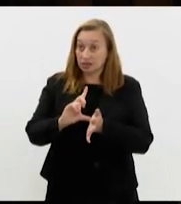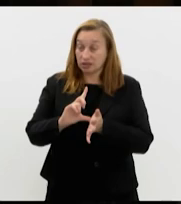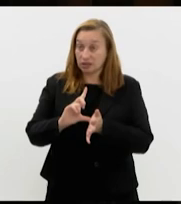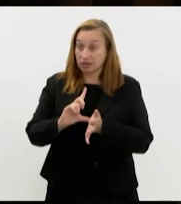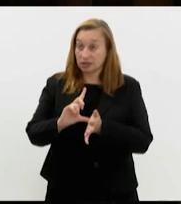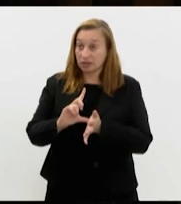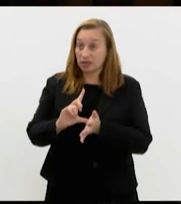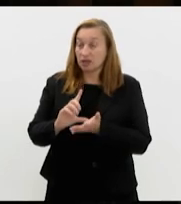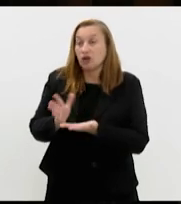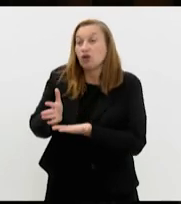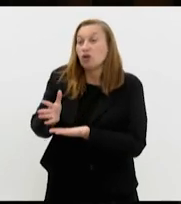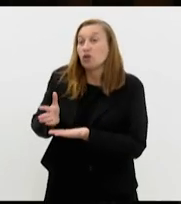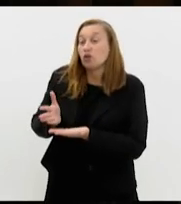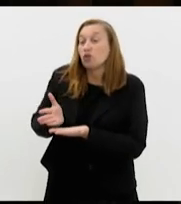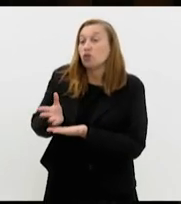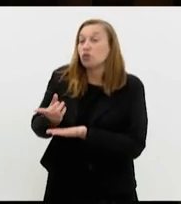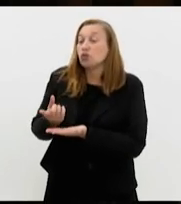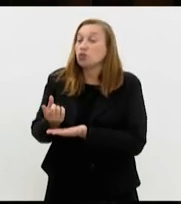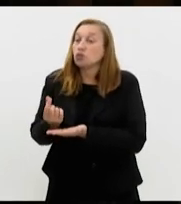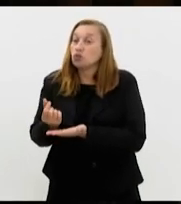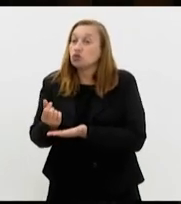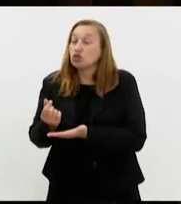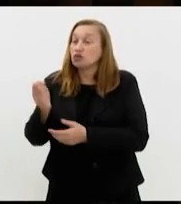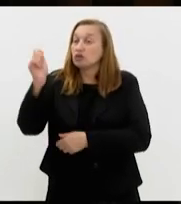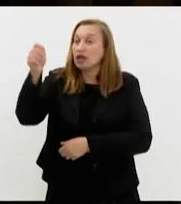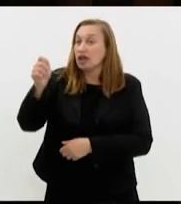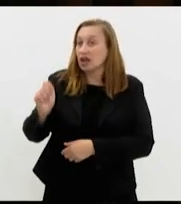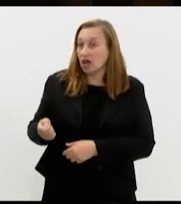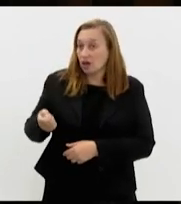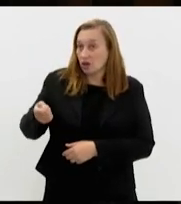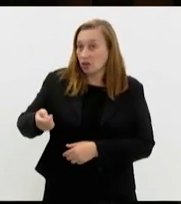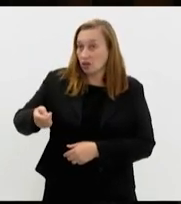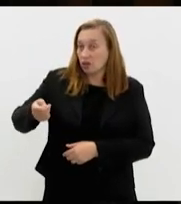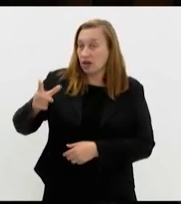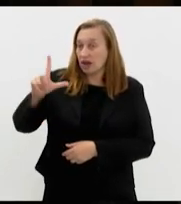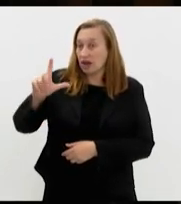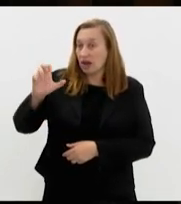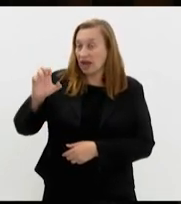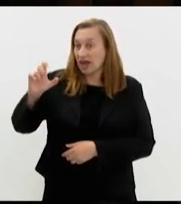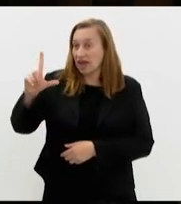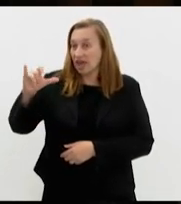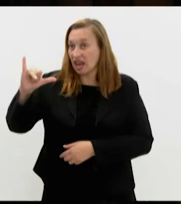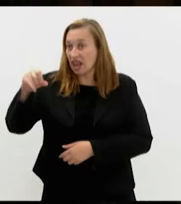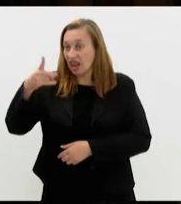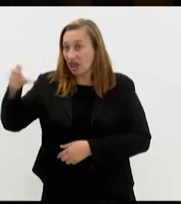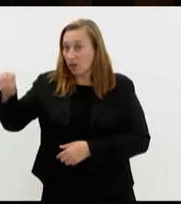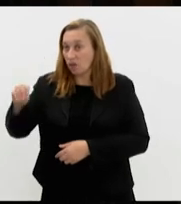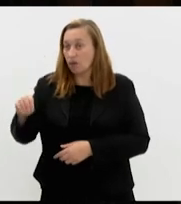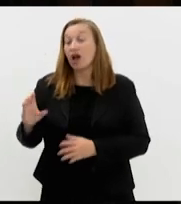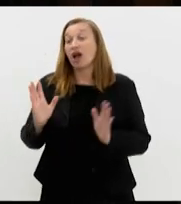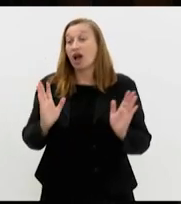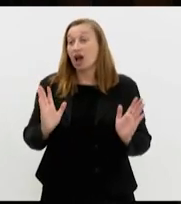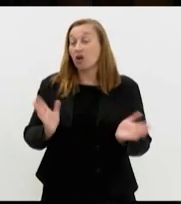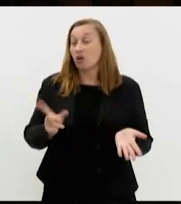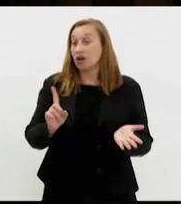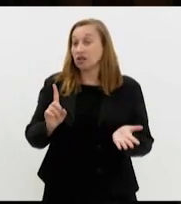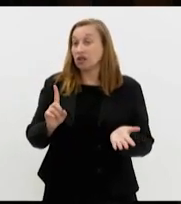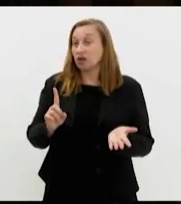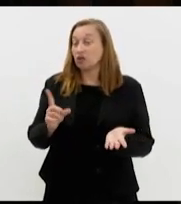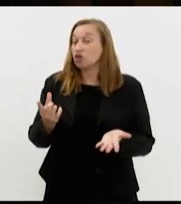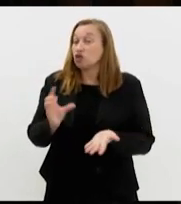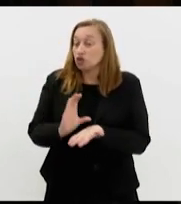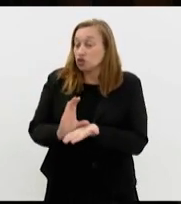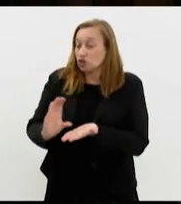leilões. Agora são os recursos disponíveis e a arrecadar. Quanto tem